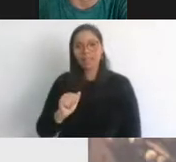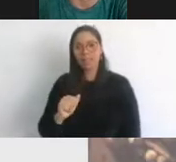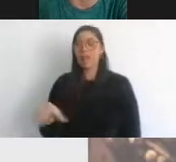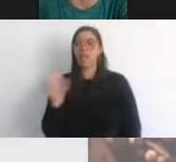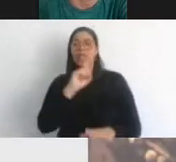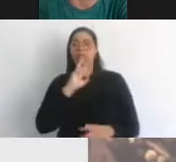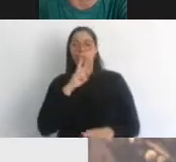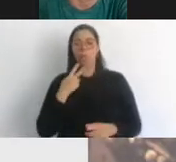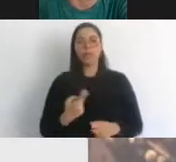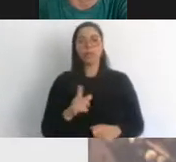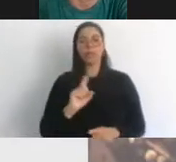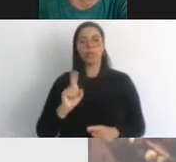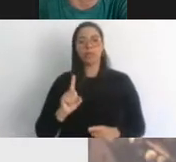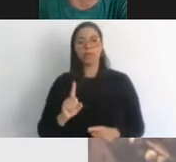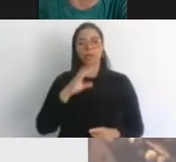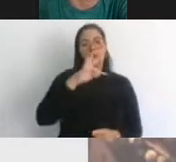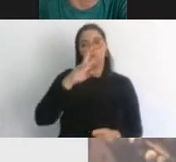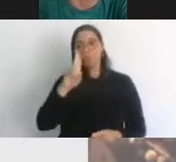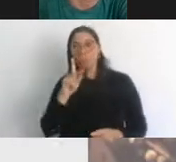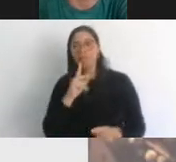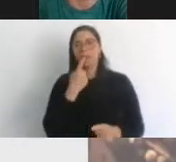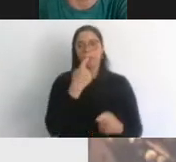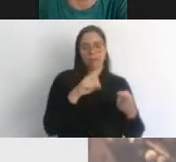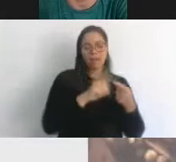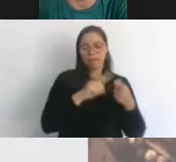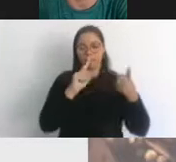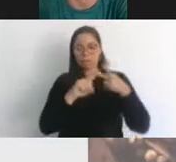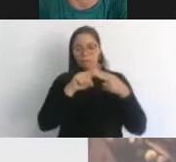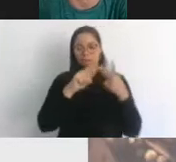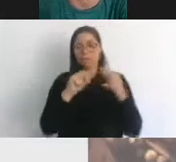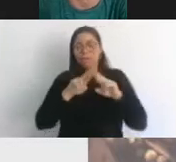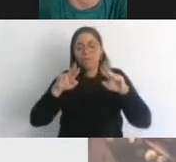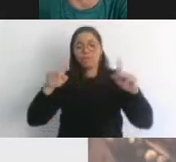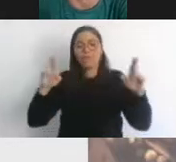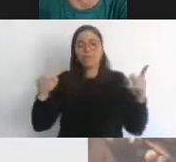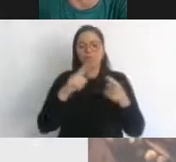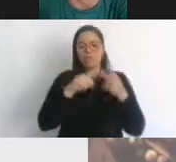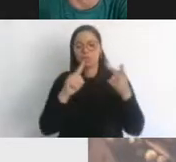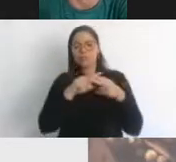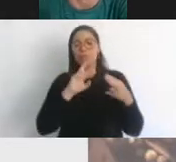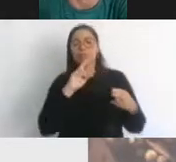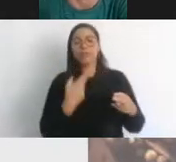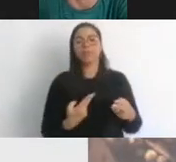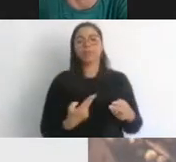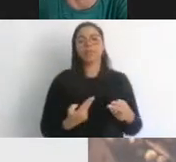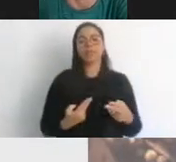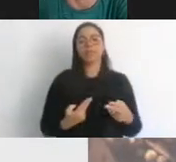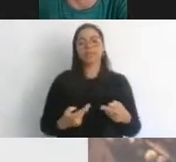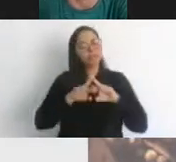uma língua e eu acho que vocês também já sabem disso do peão a língua Guarani é outra são boas populações tocam diferença mas